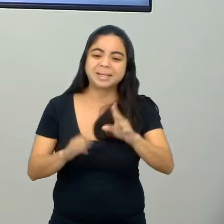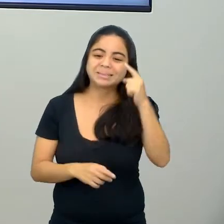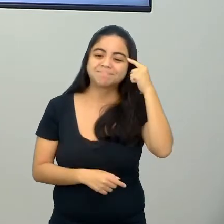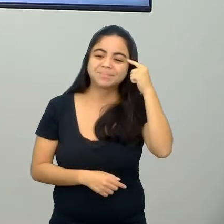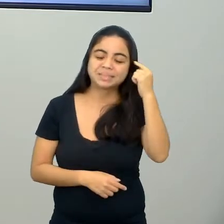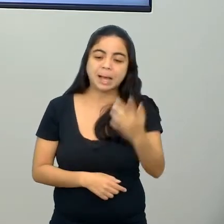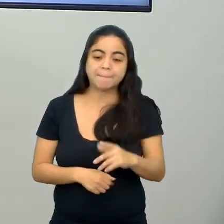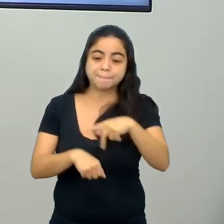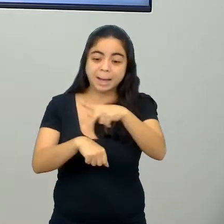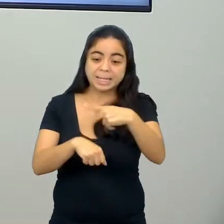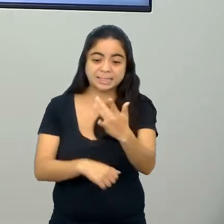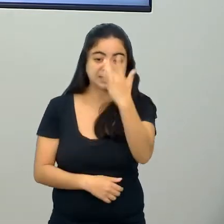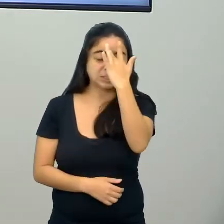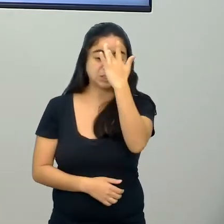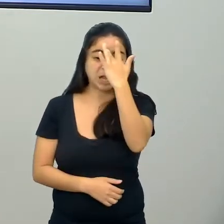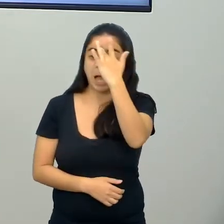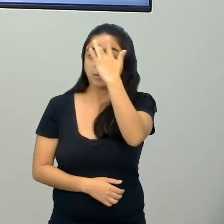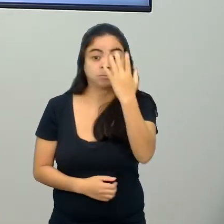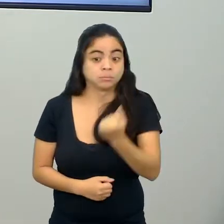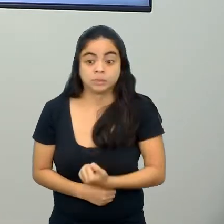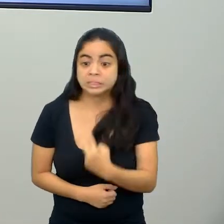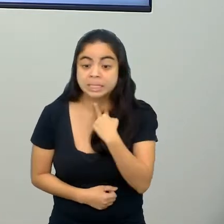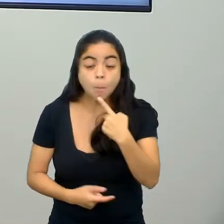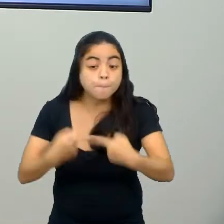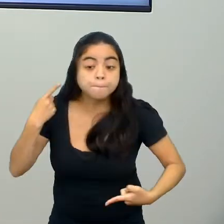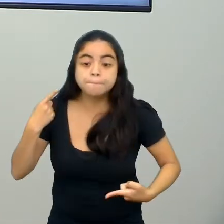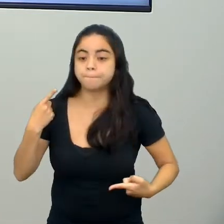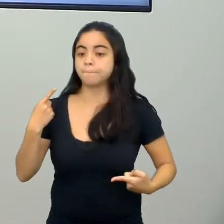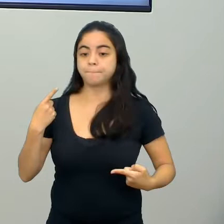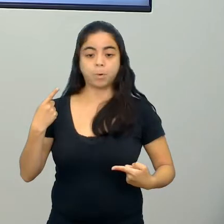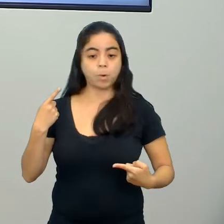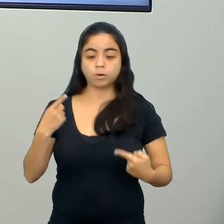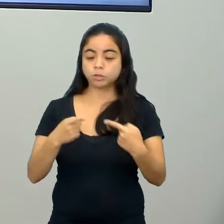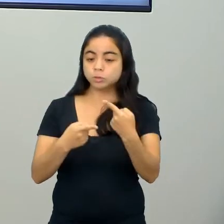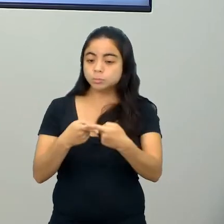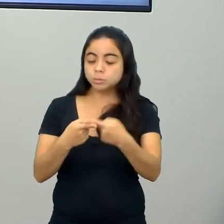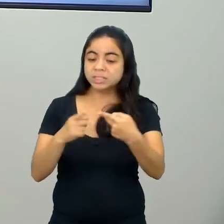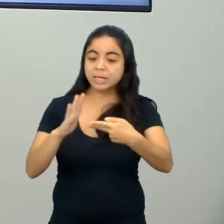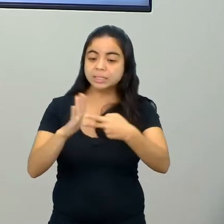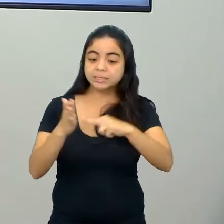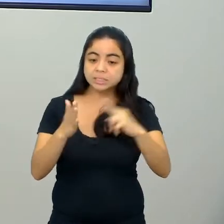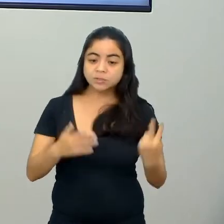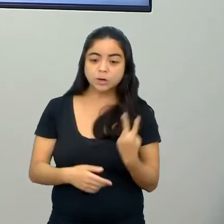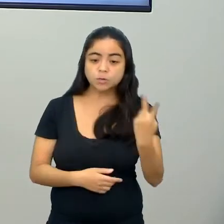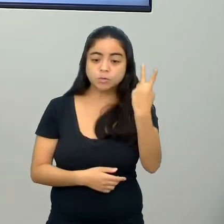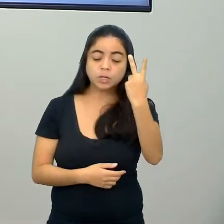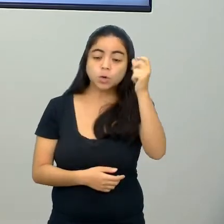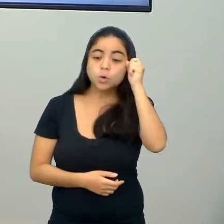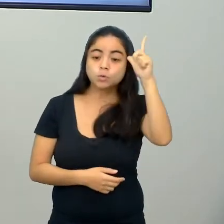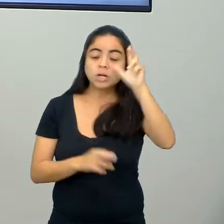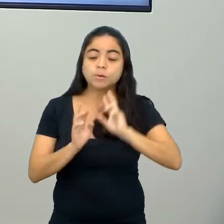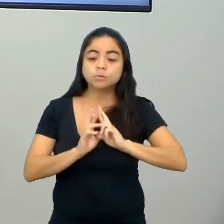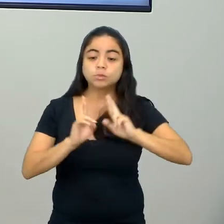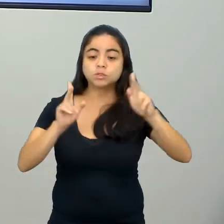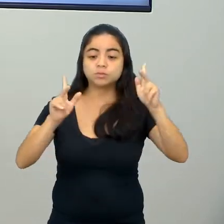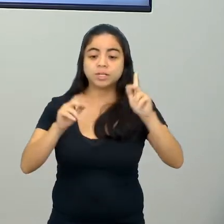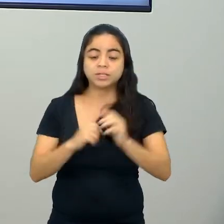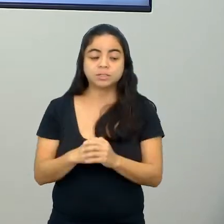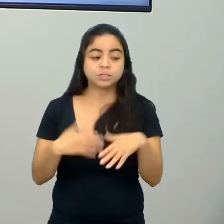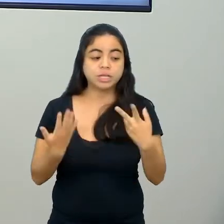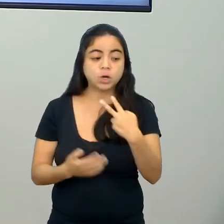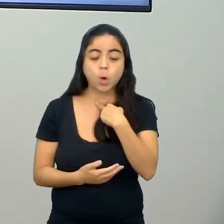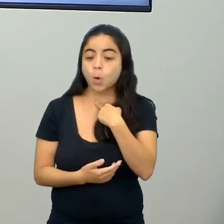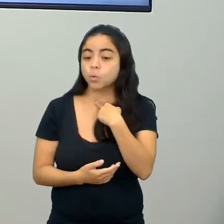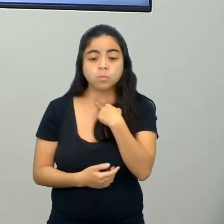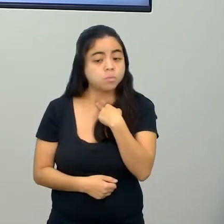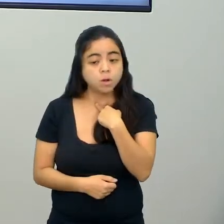na Índia, isso é inaceitável, né? A carne bovina lá tem um valor cultural diferente, e sendo assim, não